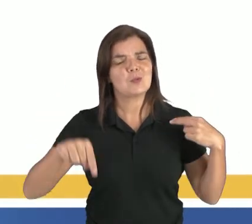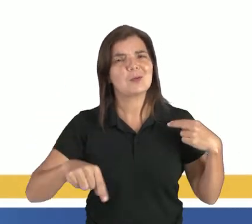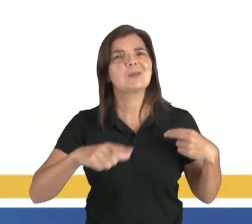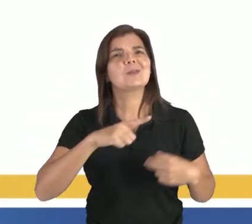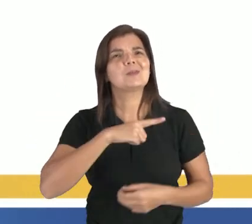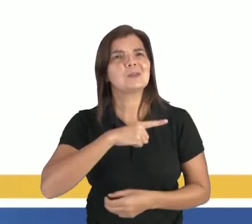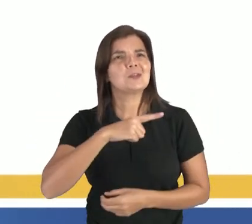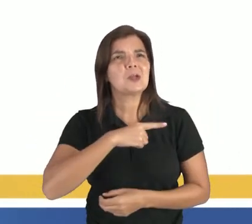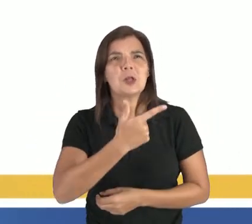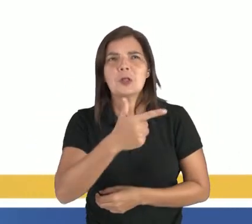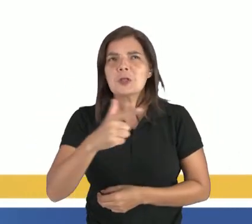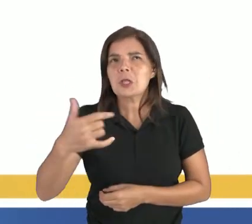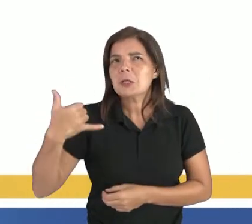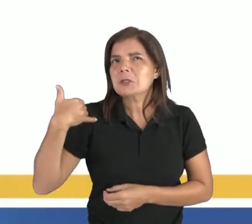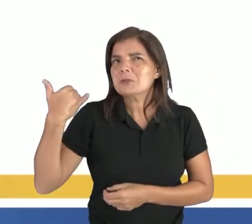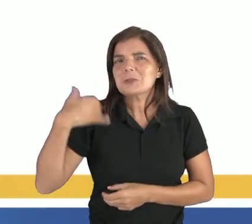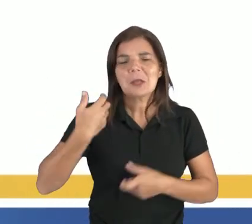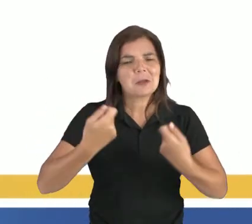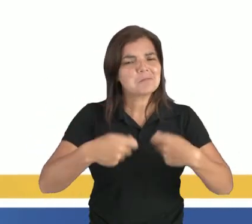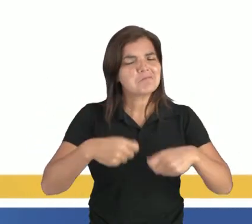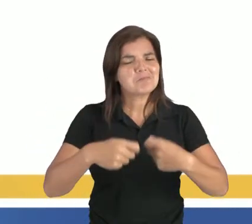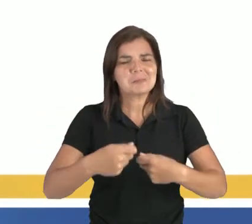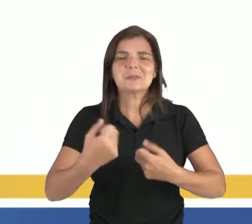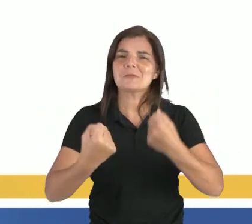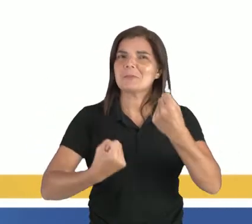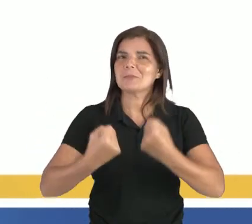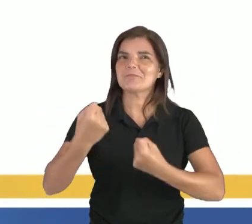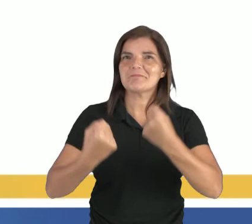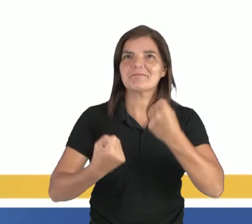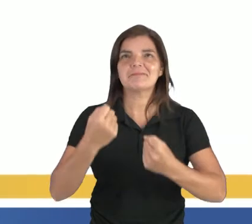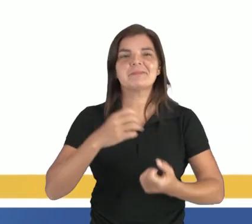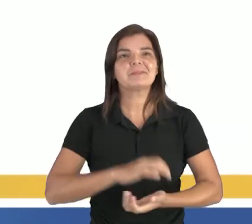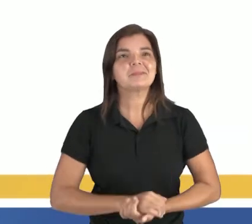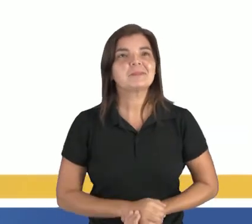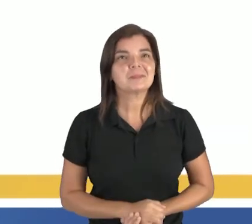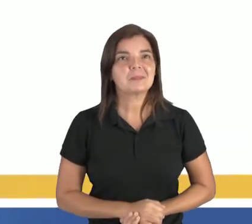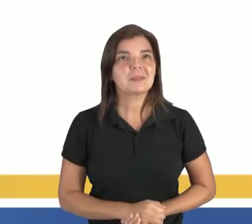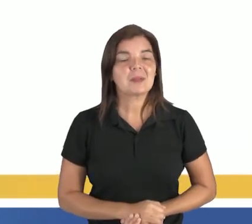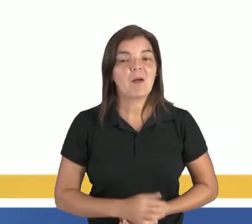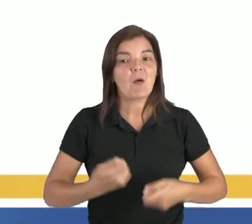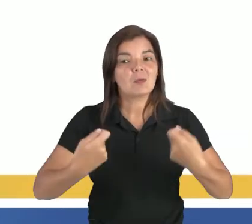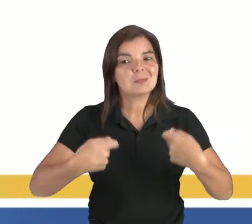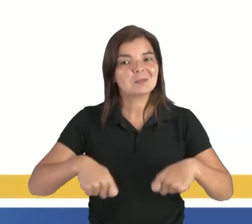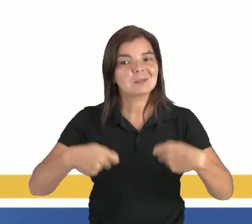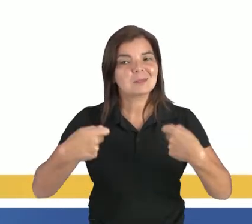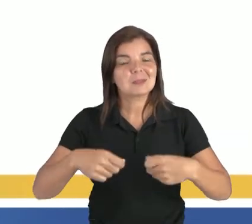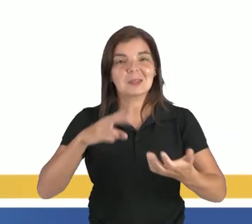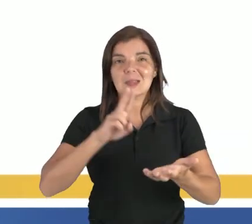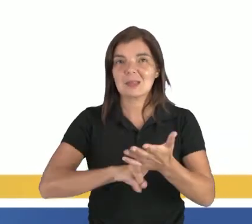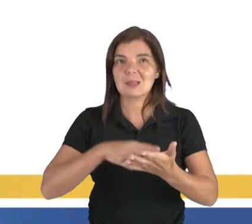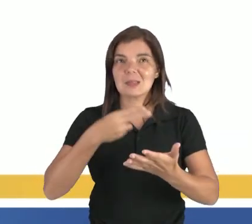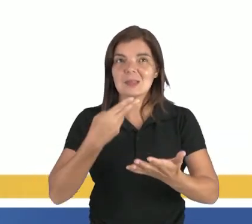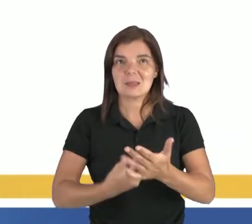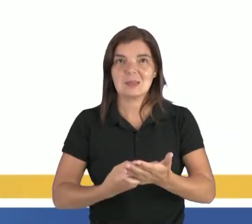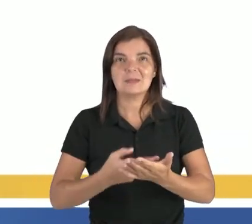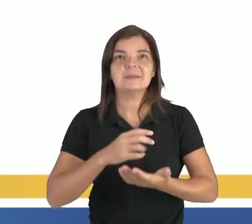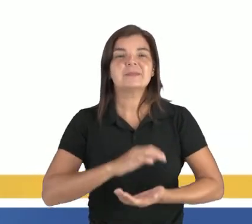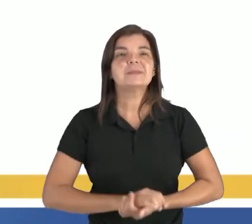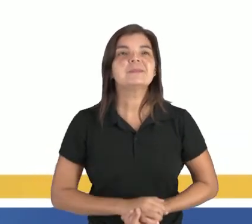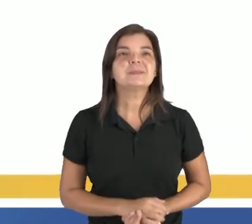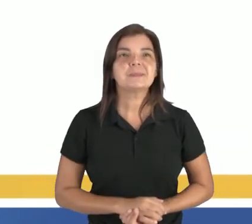desde quando ele não tinha idade necessária para dirigir. Necessária. Olha a tradução do enough.